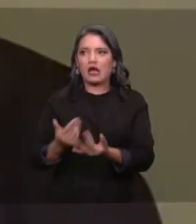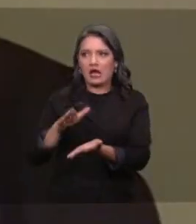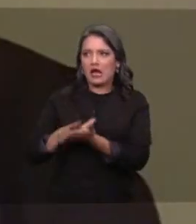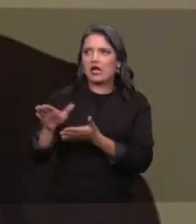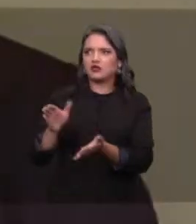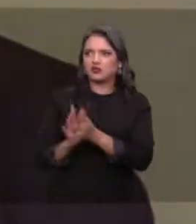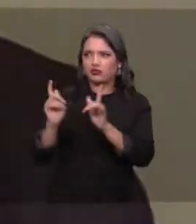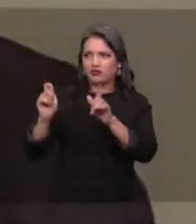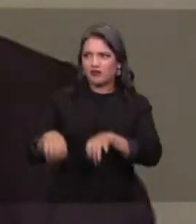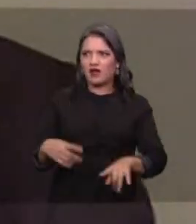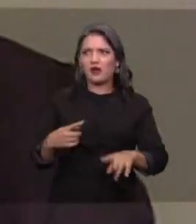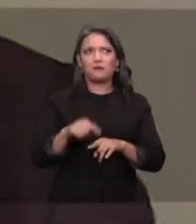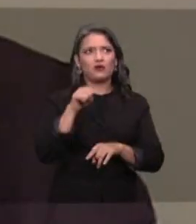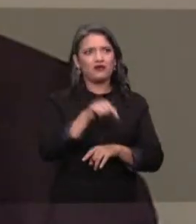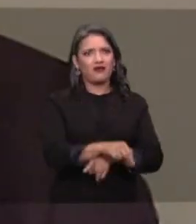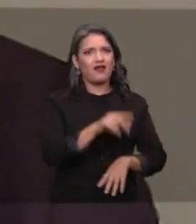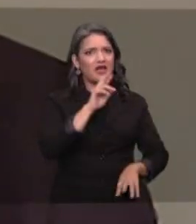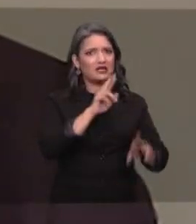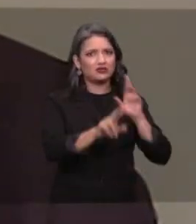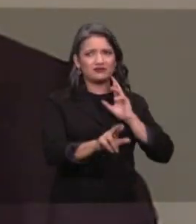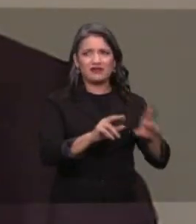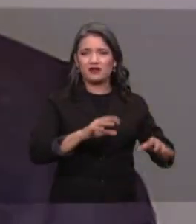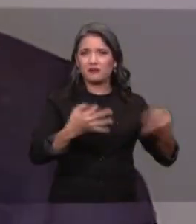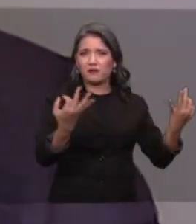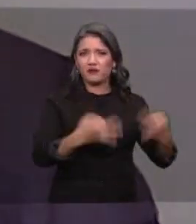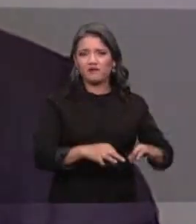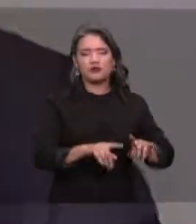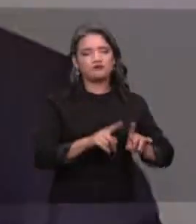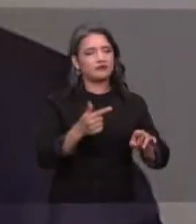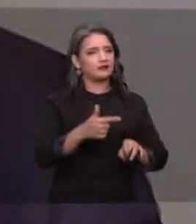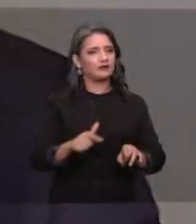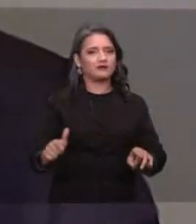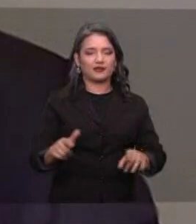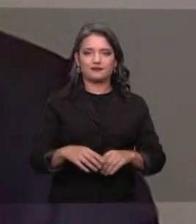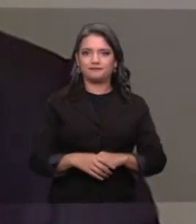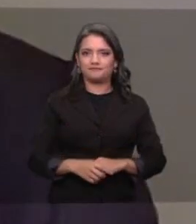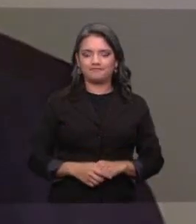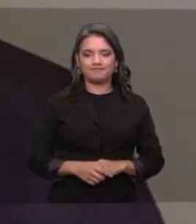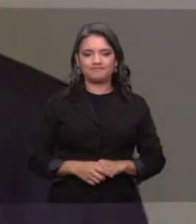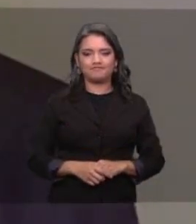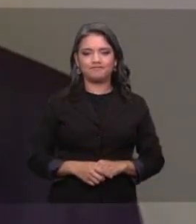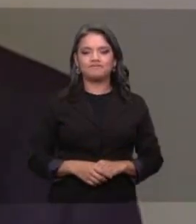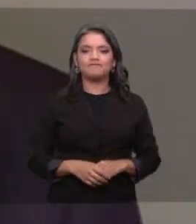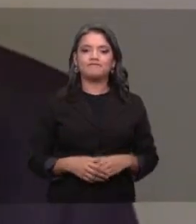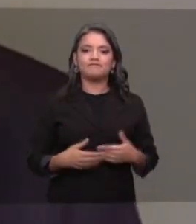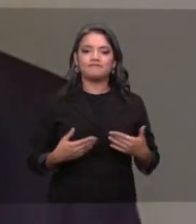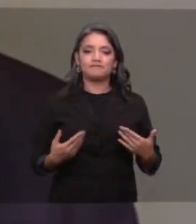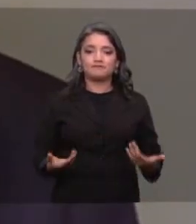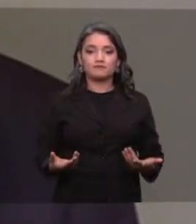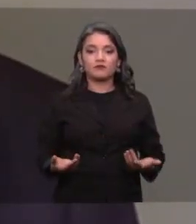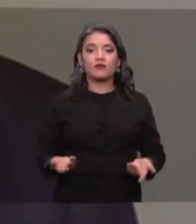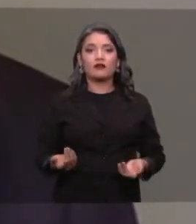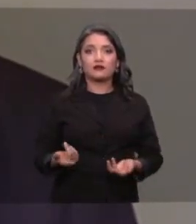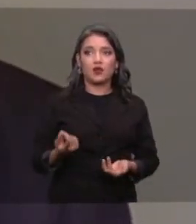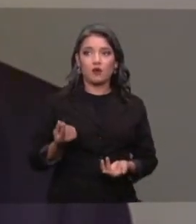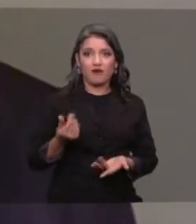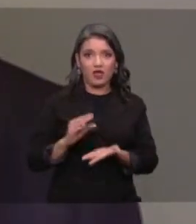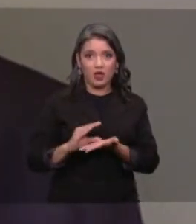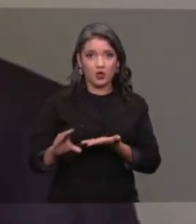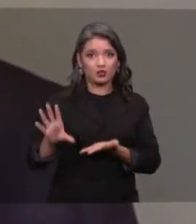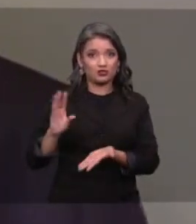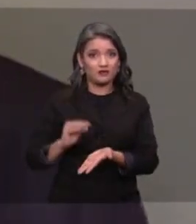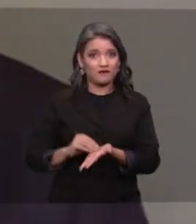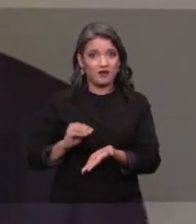das garantias, pelo menos segundo o modelo adotado na legislação impugnada. A ausência de recursos para a implementação